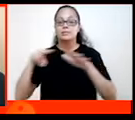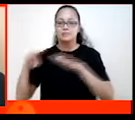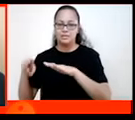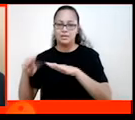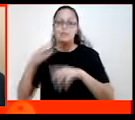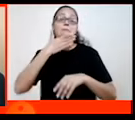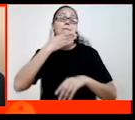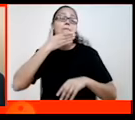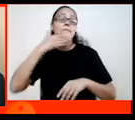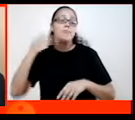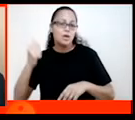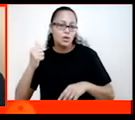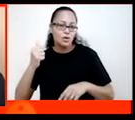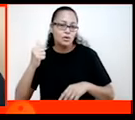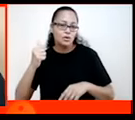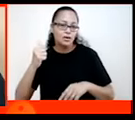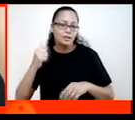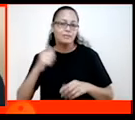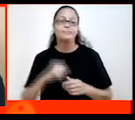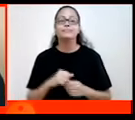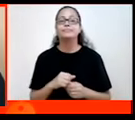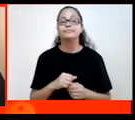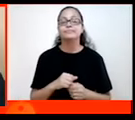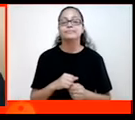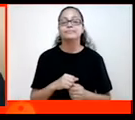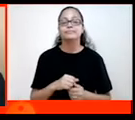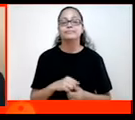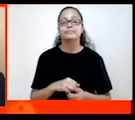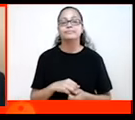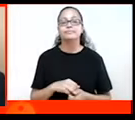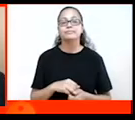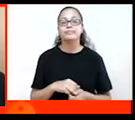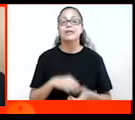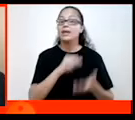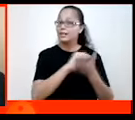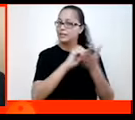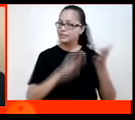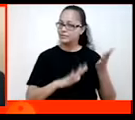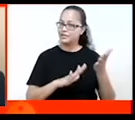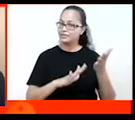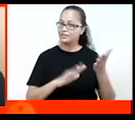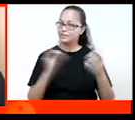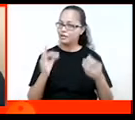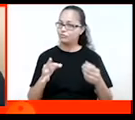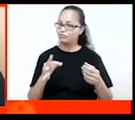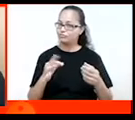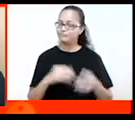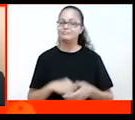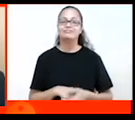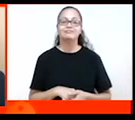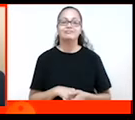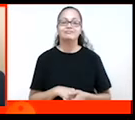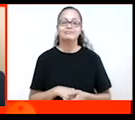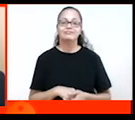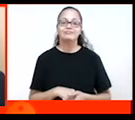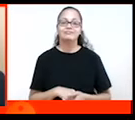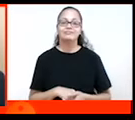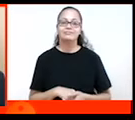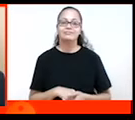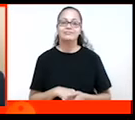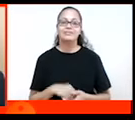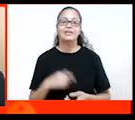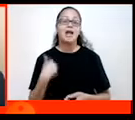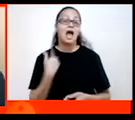de estar melhorando um pouco, né, do desempenho aí acerca das atividades, certo?